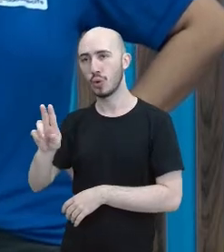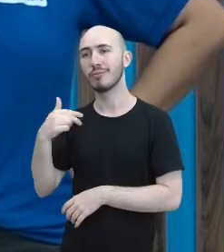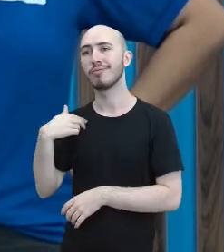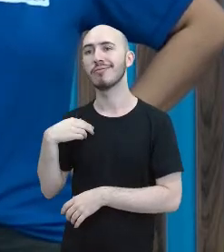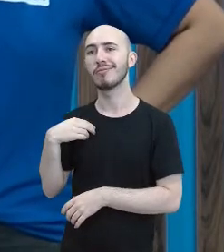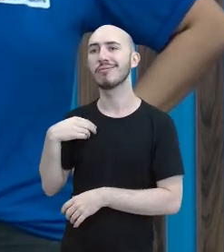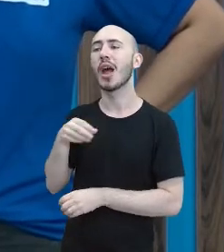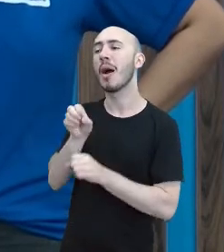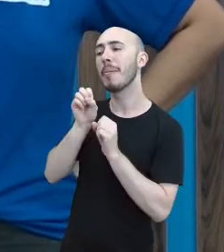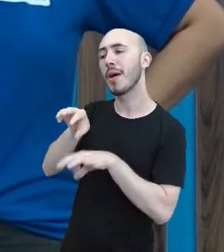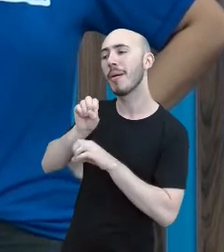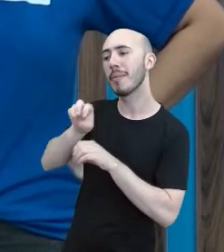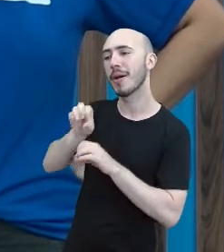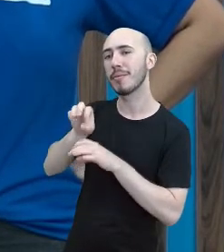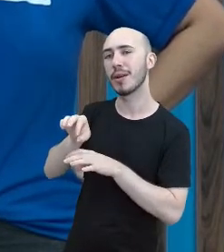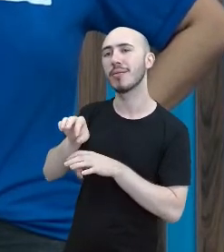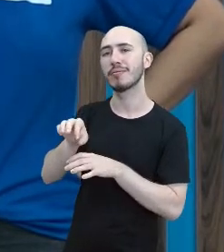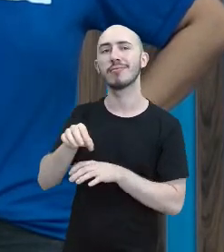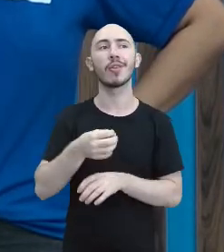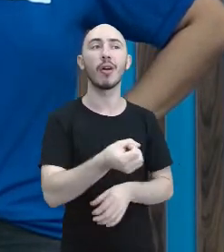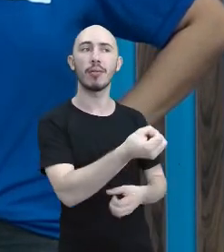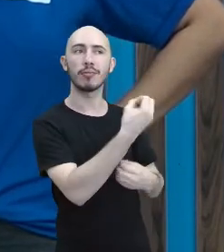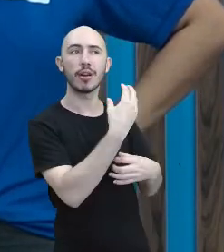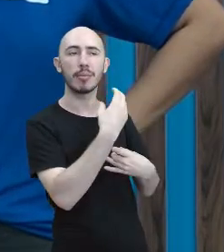orientações verbalmente.